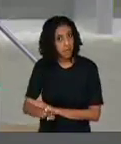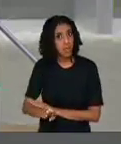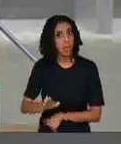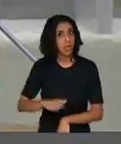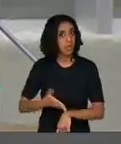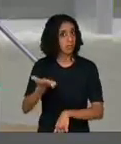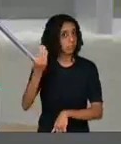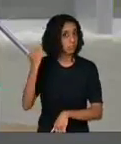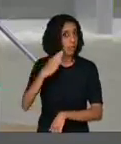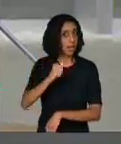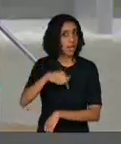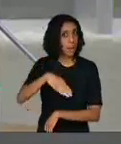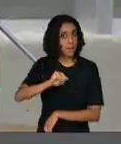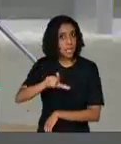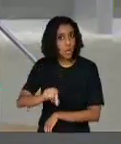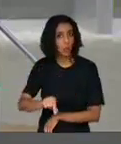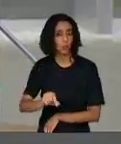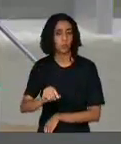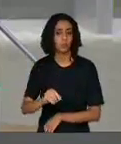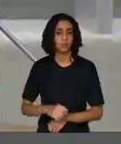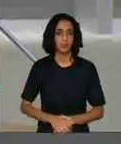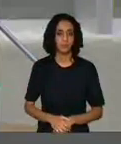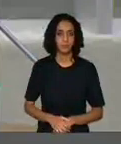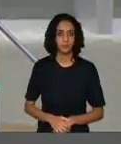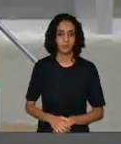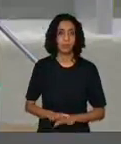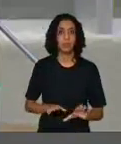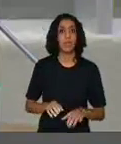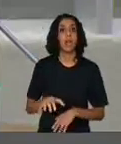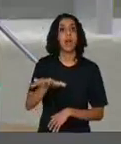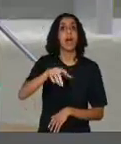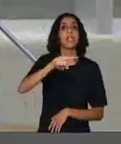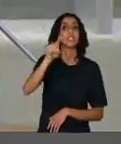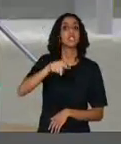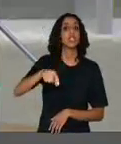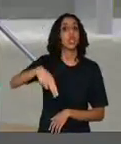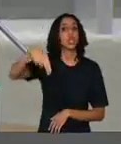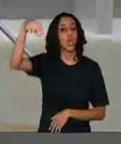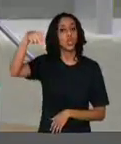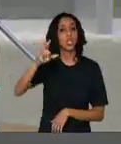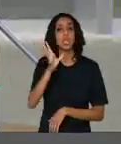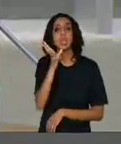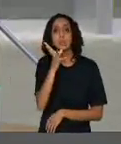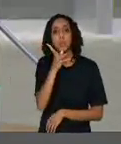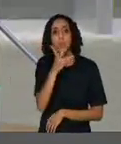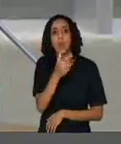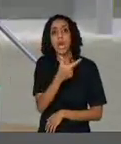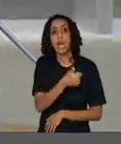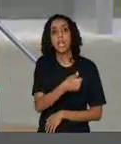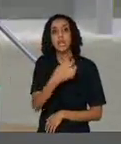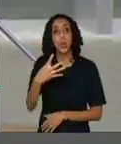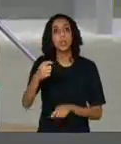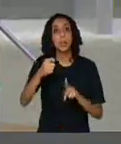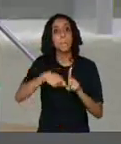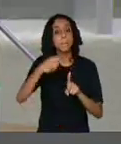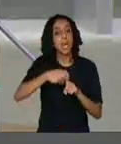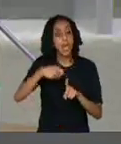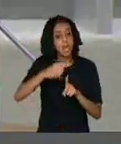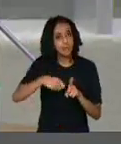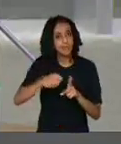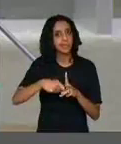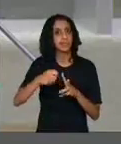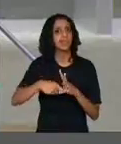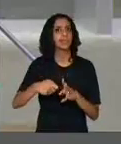no Amapá. A da Zona Norte demorou cerca de 14 meses para ser construída